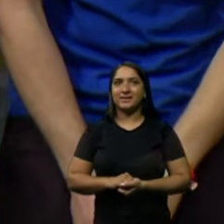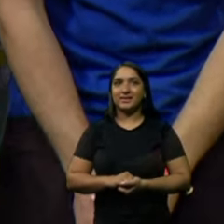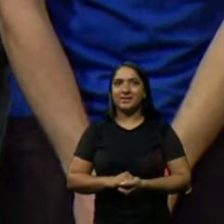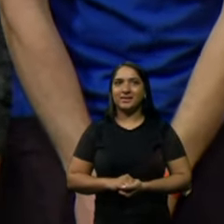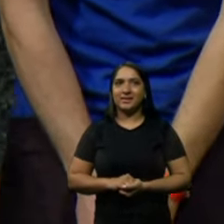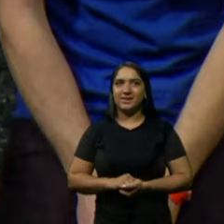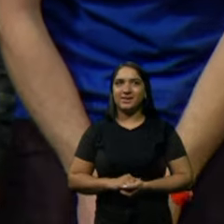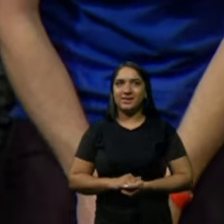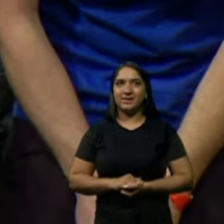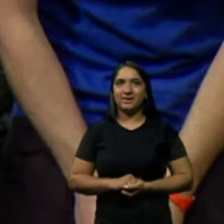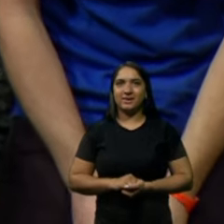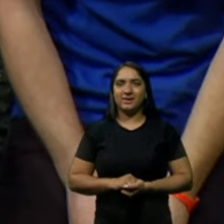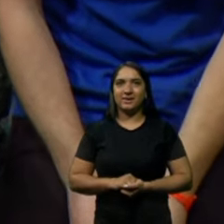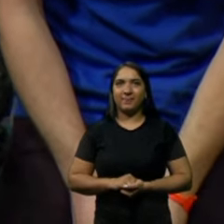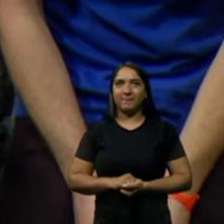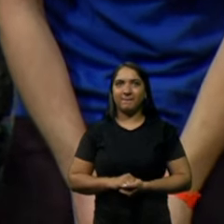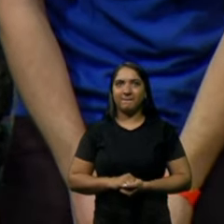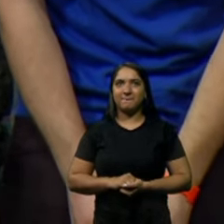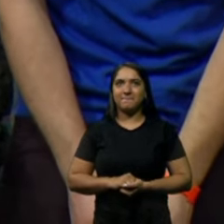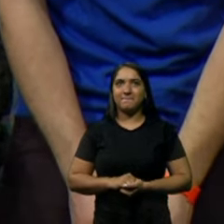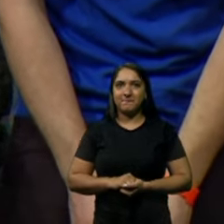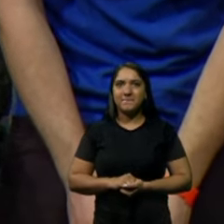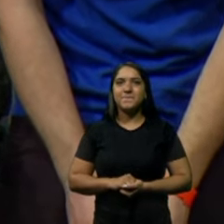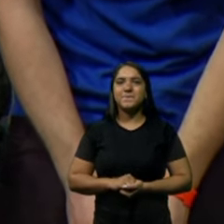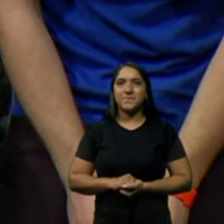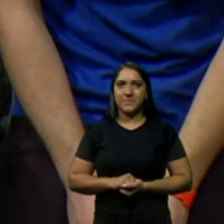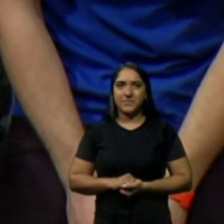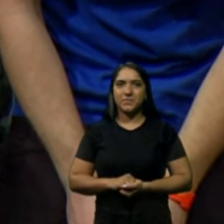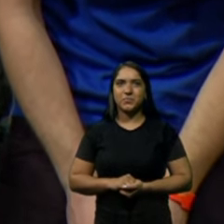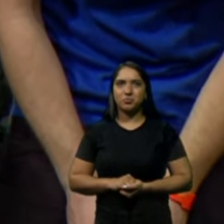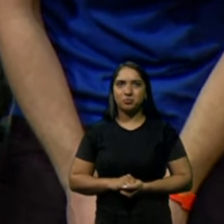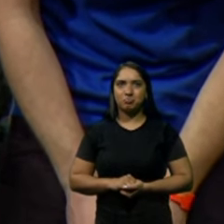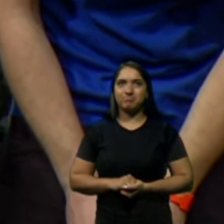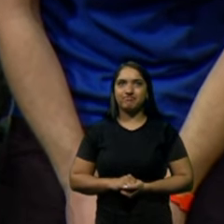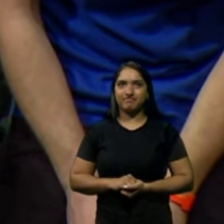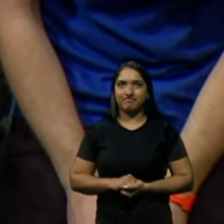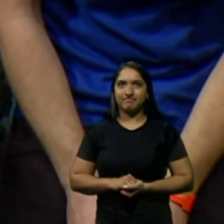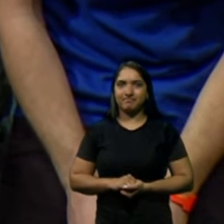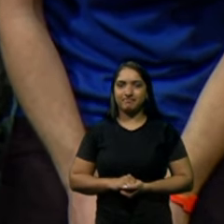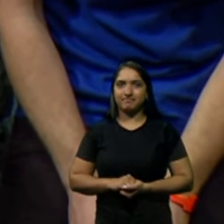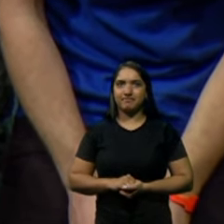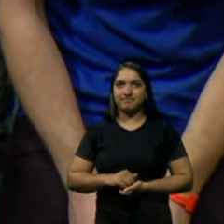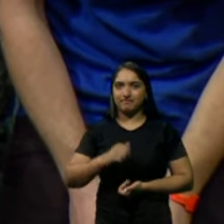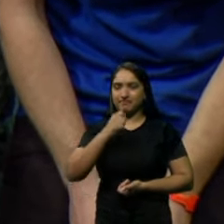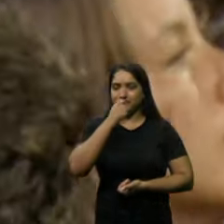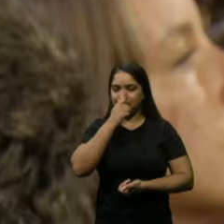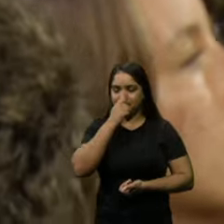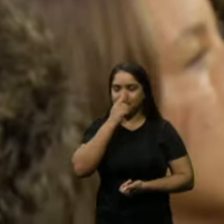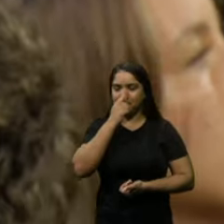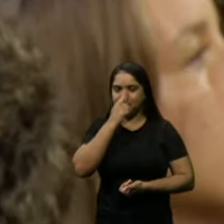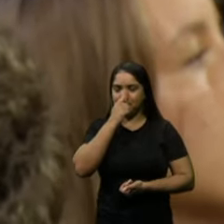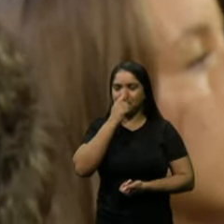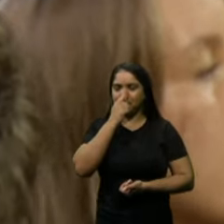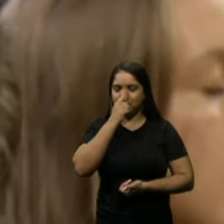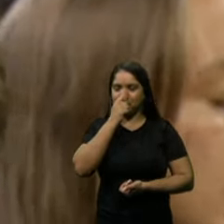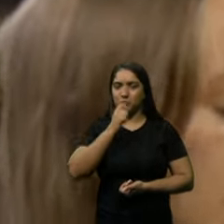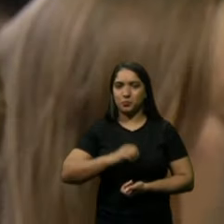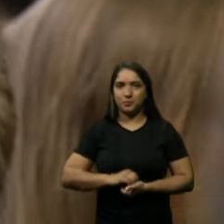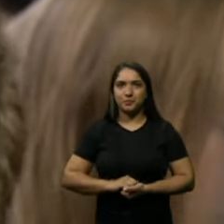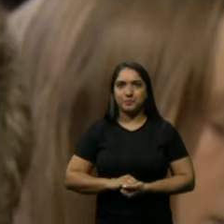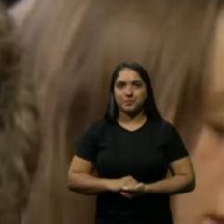on e deixa bater livre disponível um ano